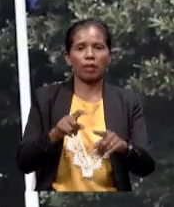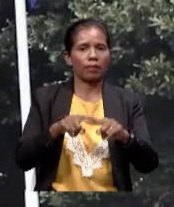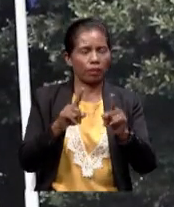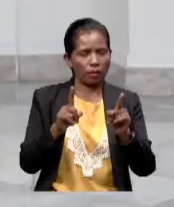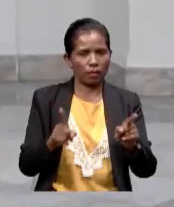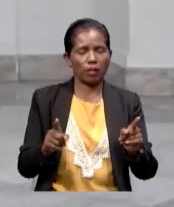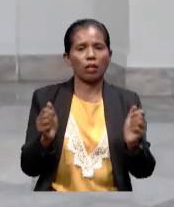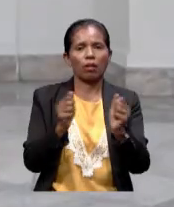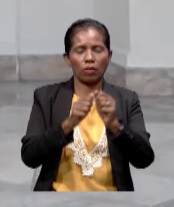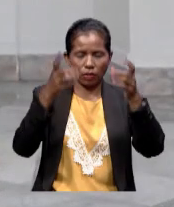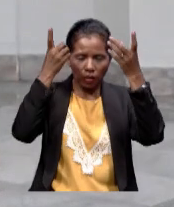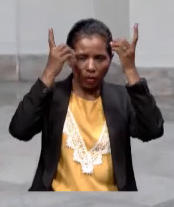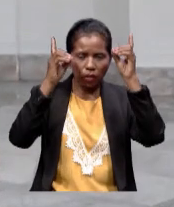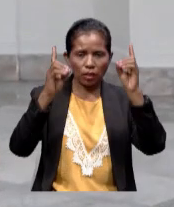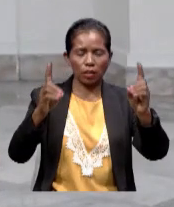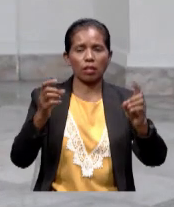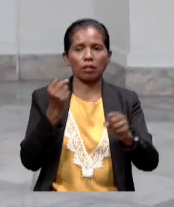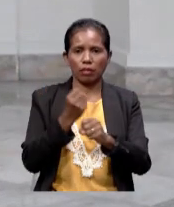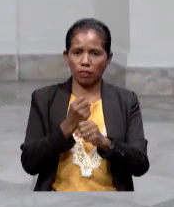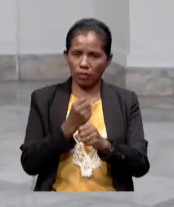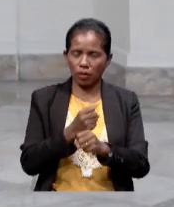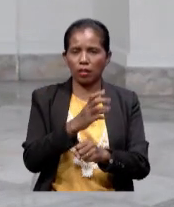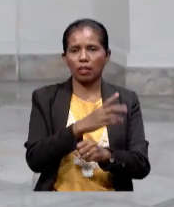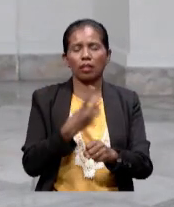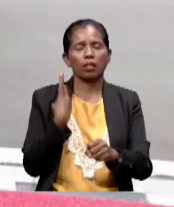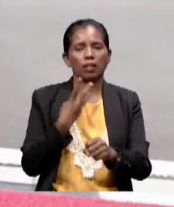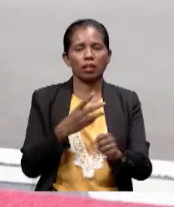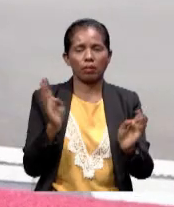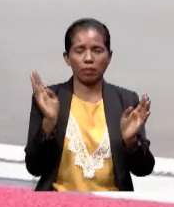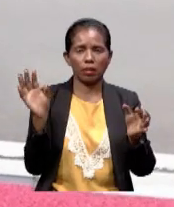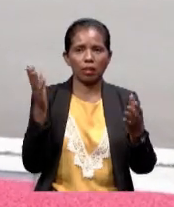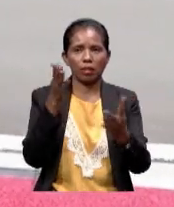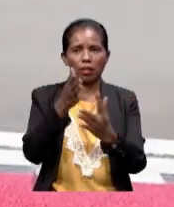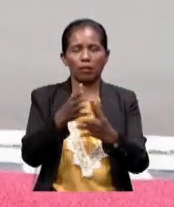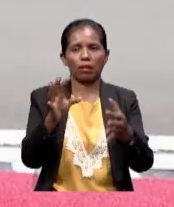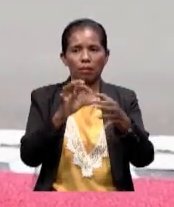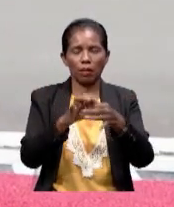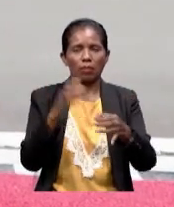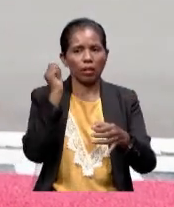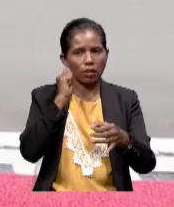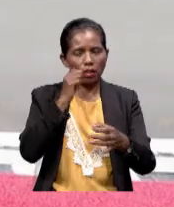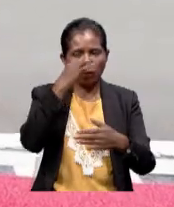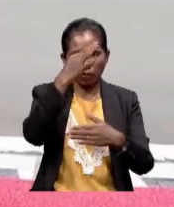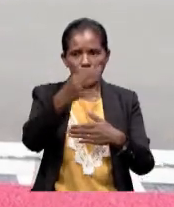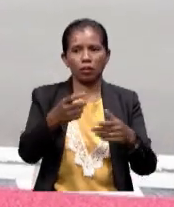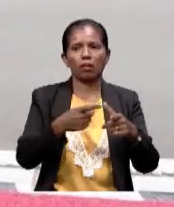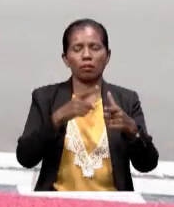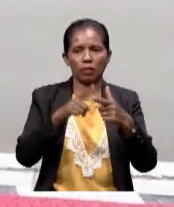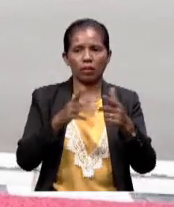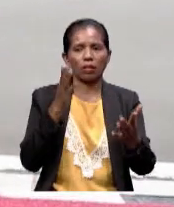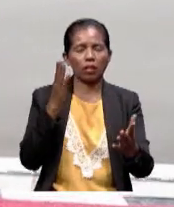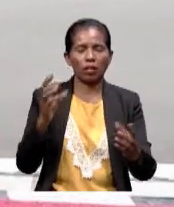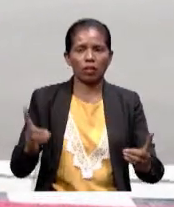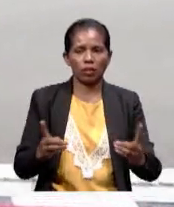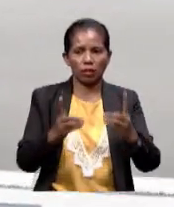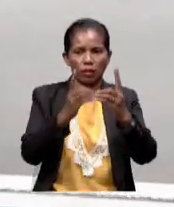o determinante ida ke forte atu bele sai membro ASEAN em futuro. Depois de Hasuru Malo, secretário-geral